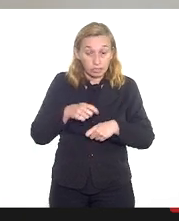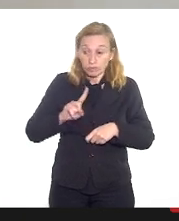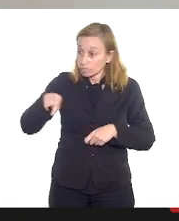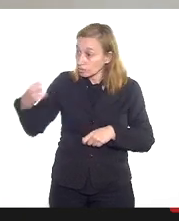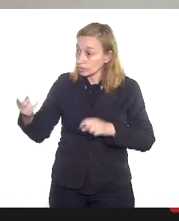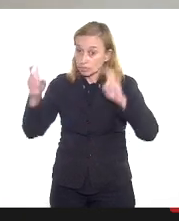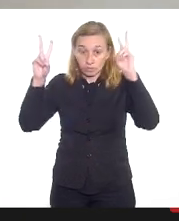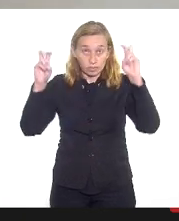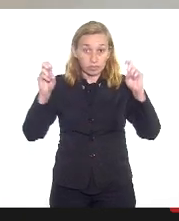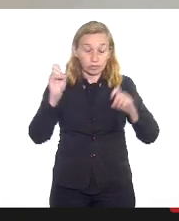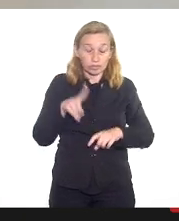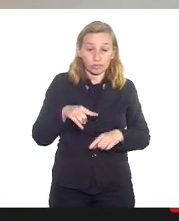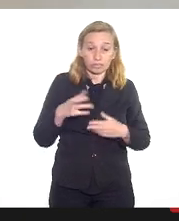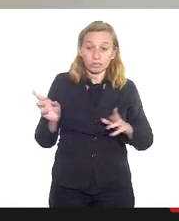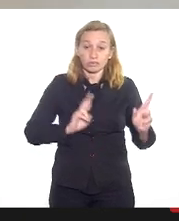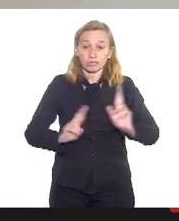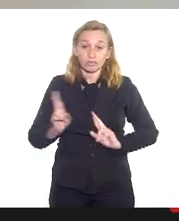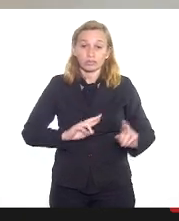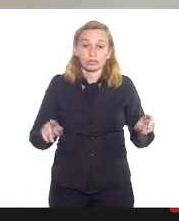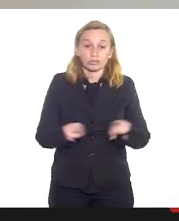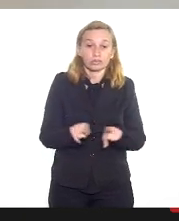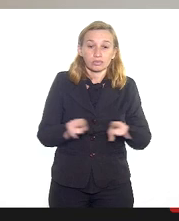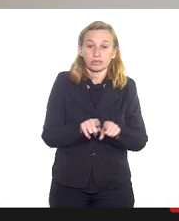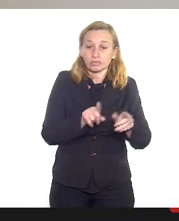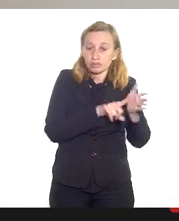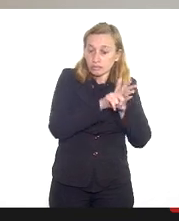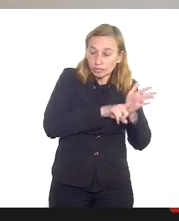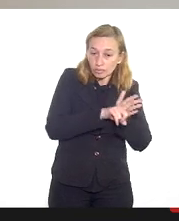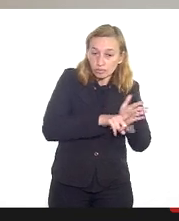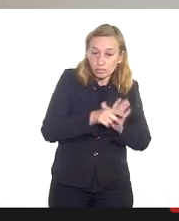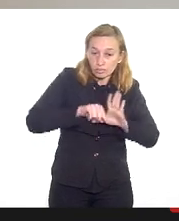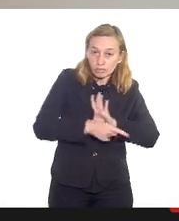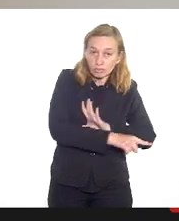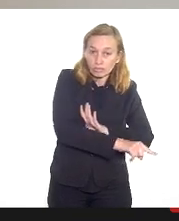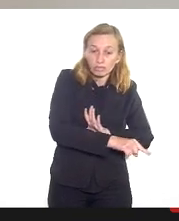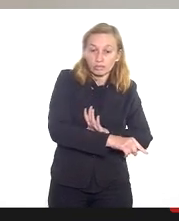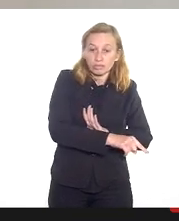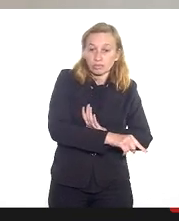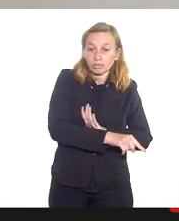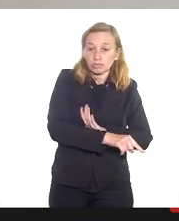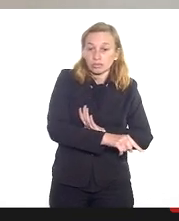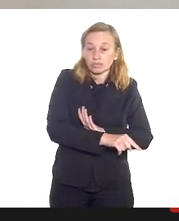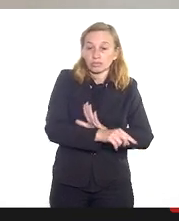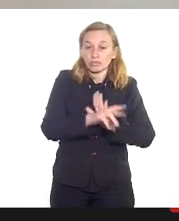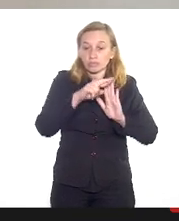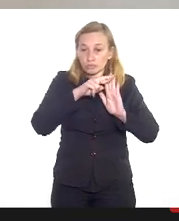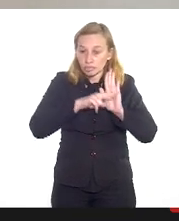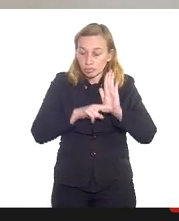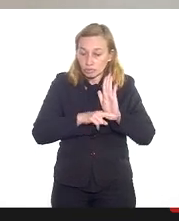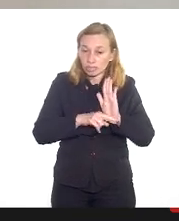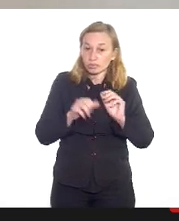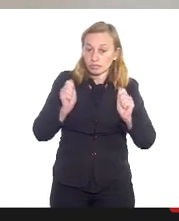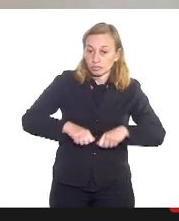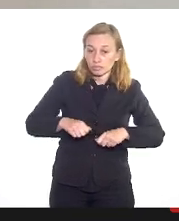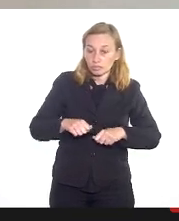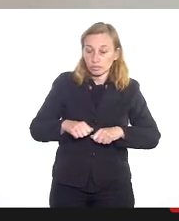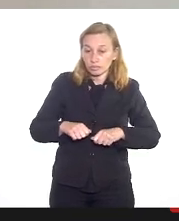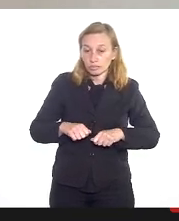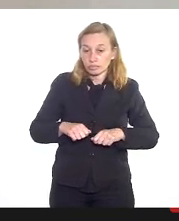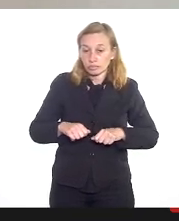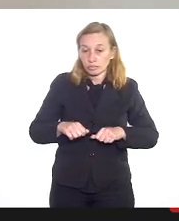questão é relacionar também, analisar mais profundamente os termos dessa possibilidade de transação.